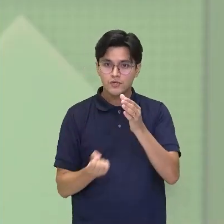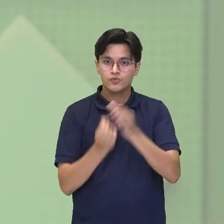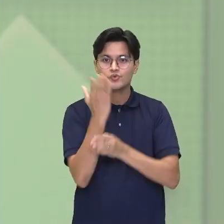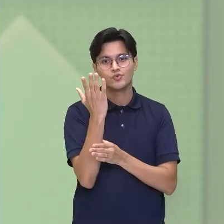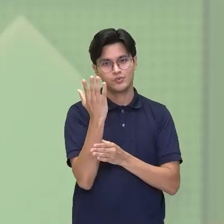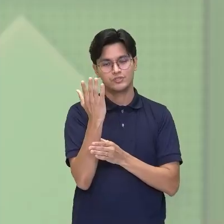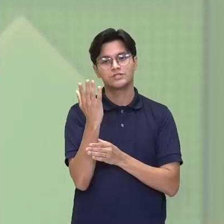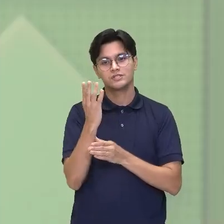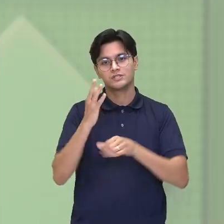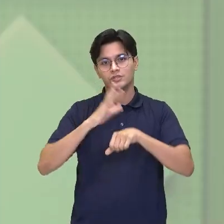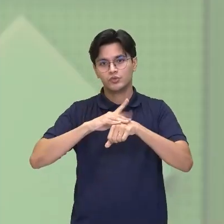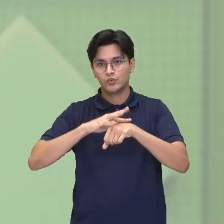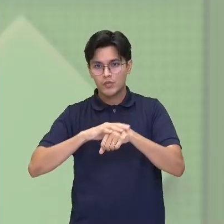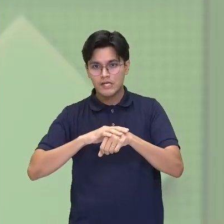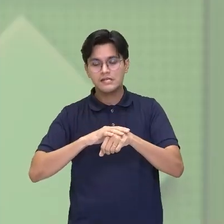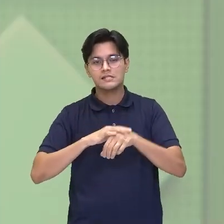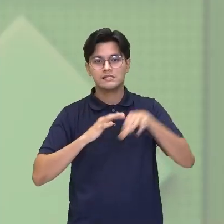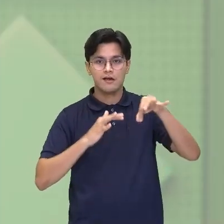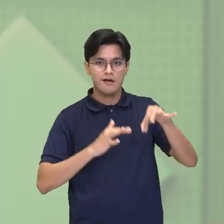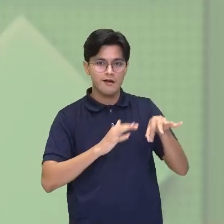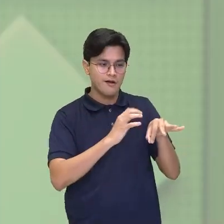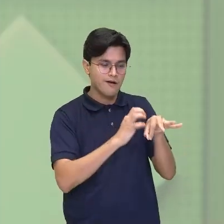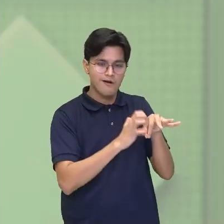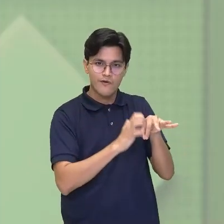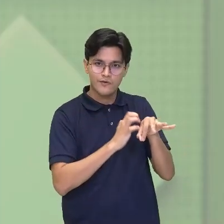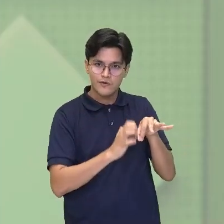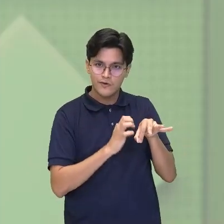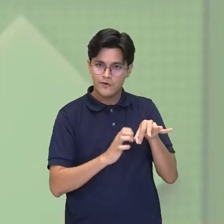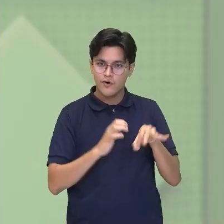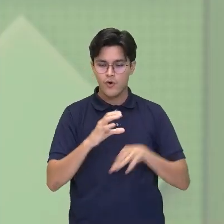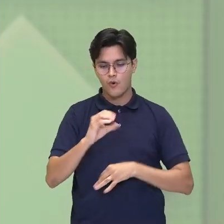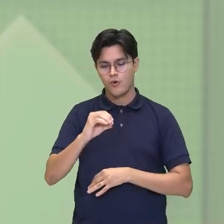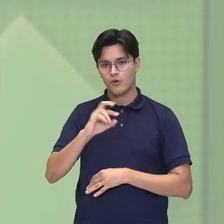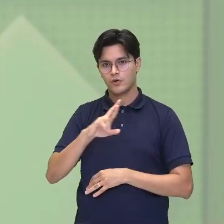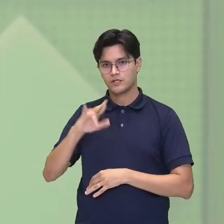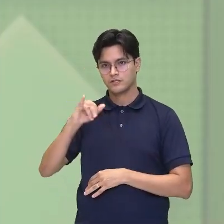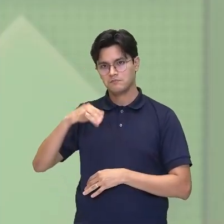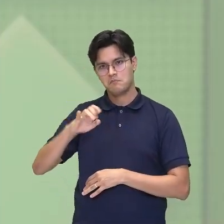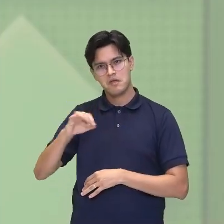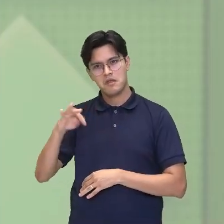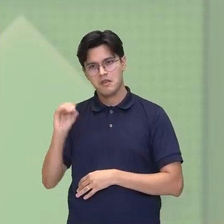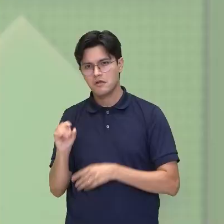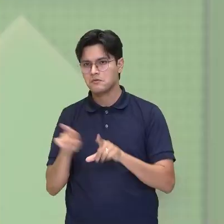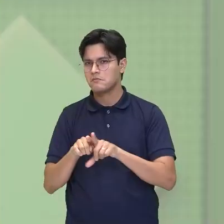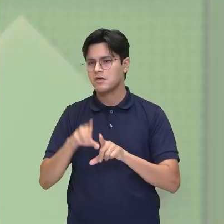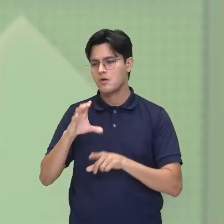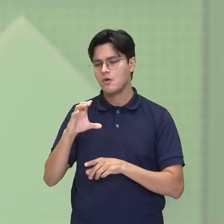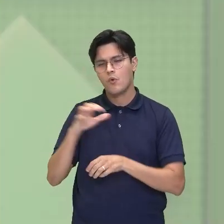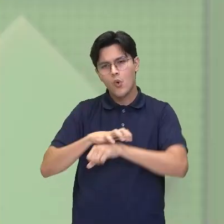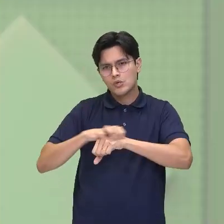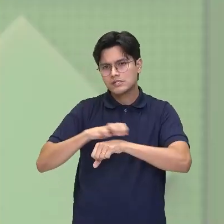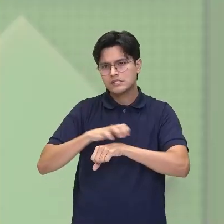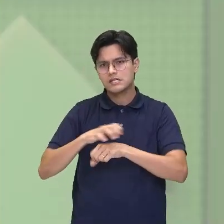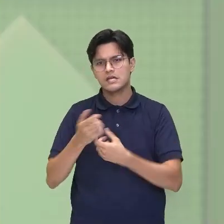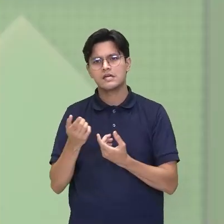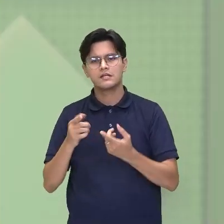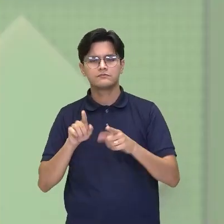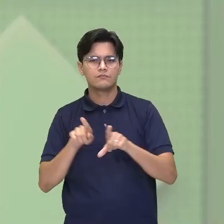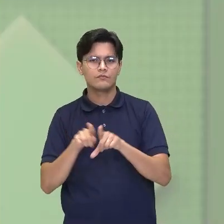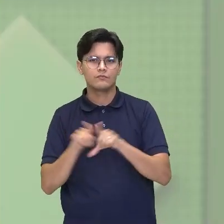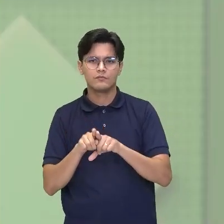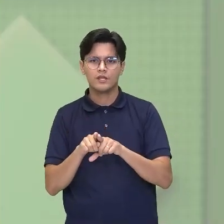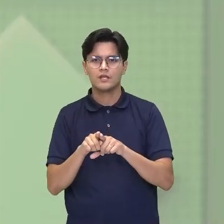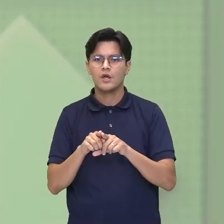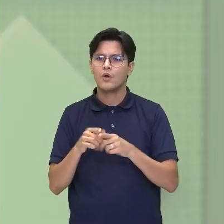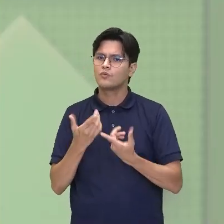relacionados à candidíase, como corrimentos, coceiras, incômodos. Então, por isso que as mulheres, não só mulheres, mas também